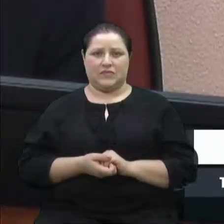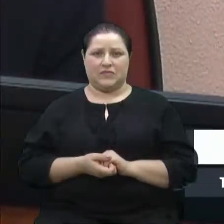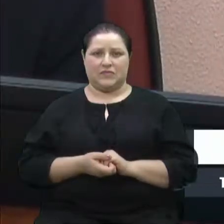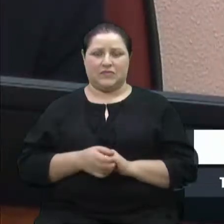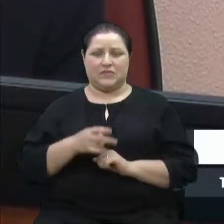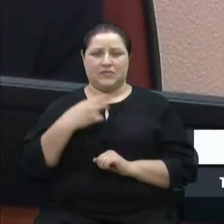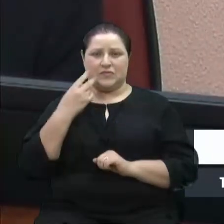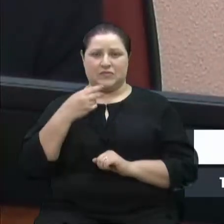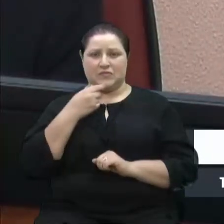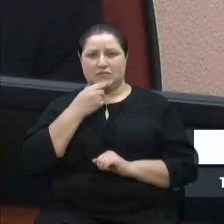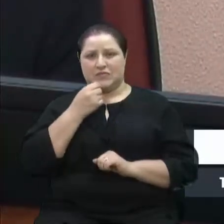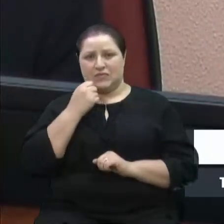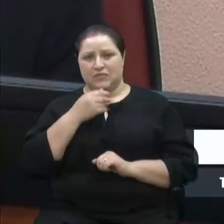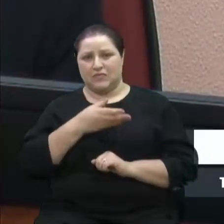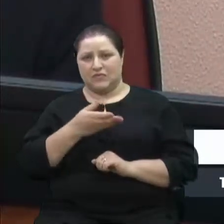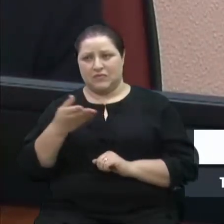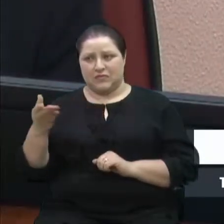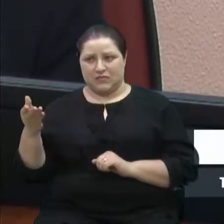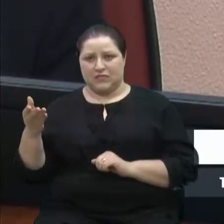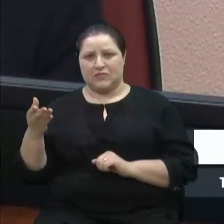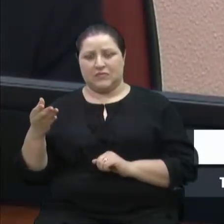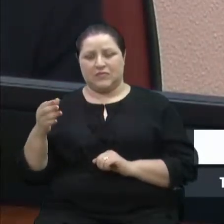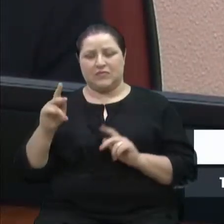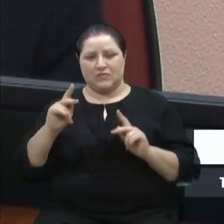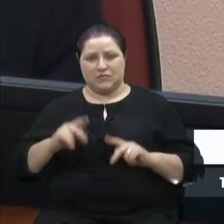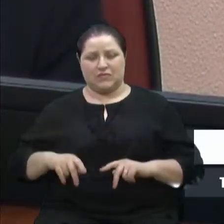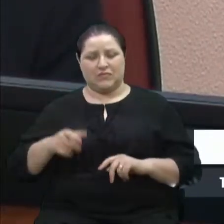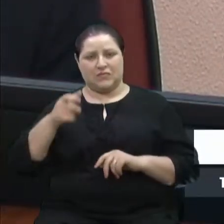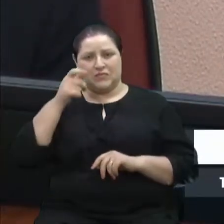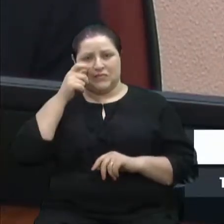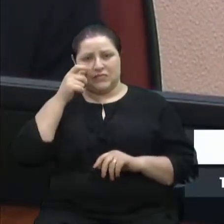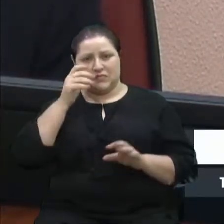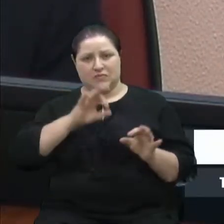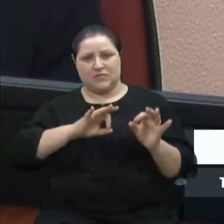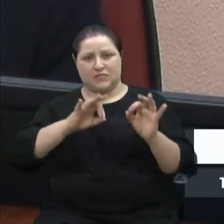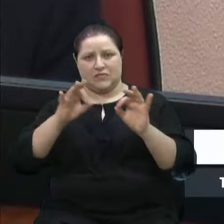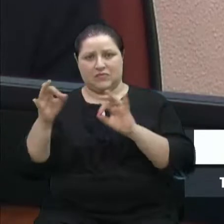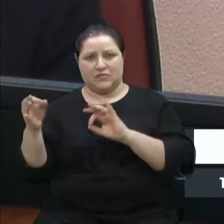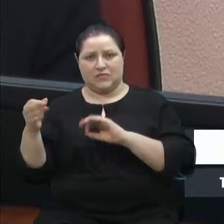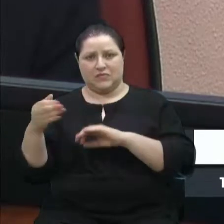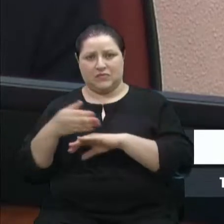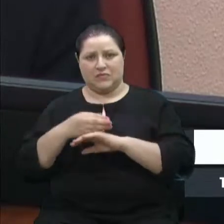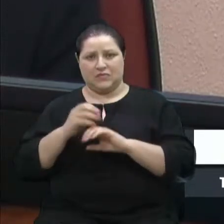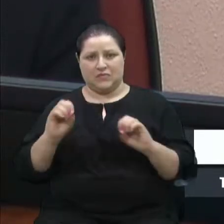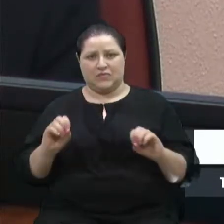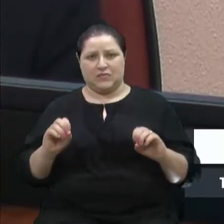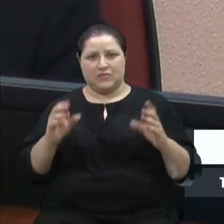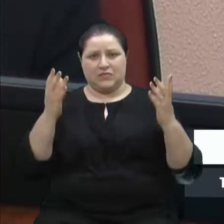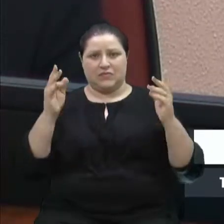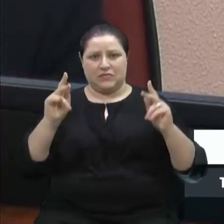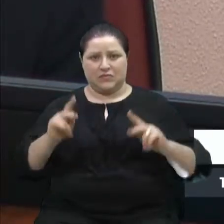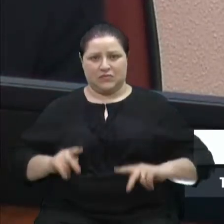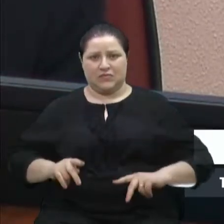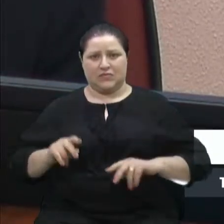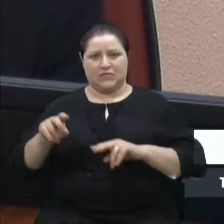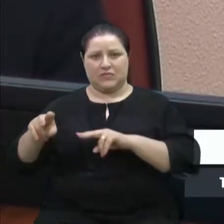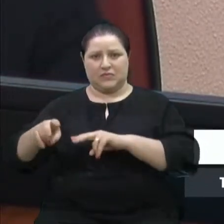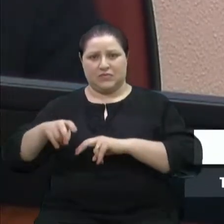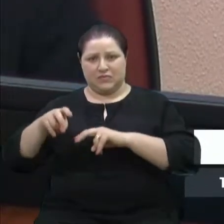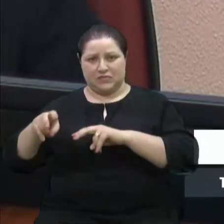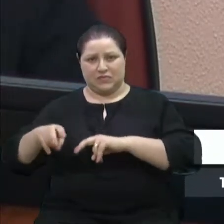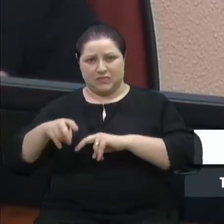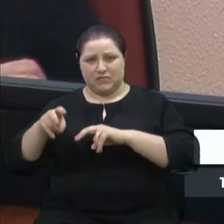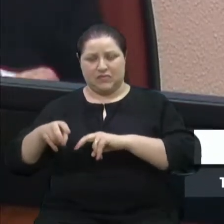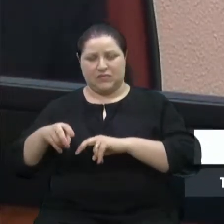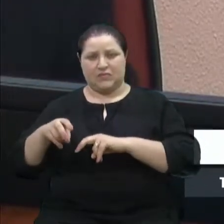nos vereadores as pessoas que estão nordestino para participar da festa do agricultor será realizado